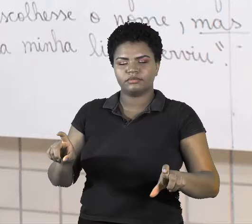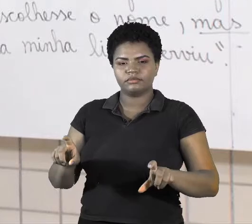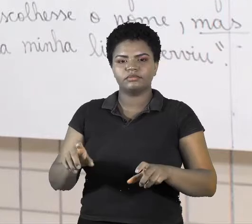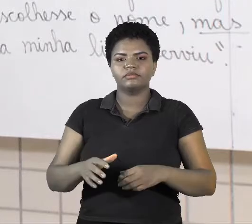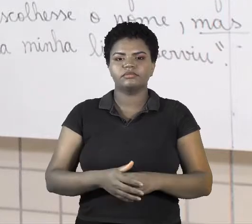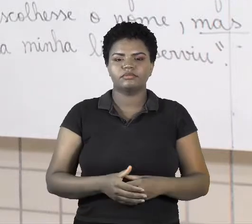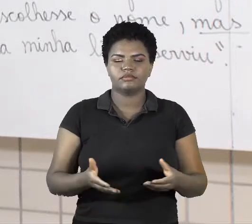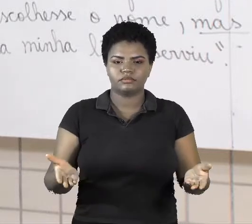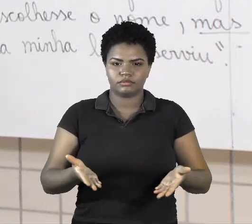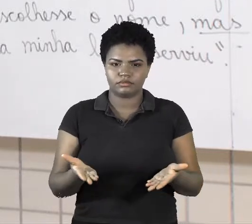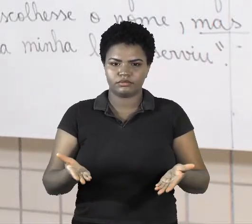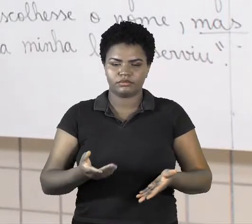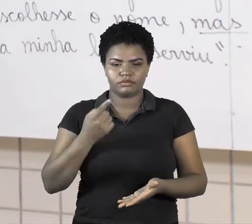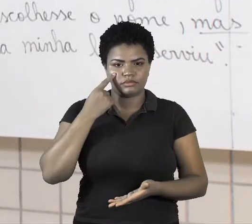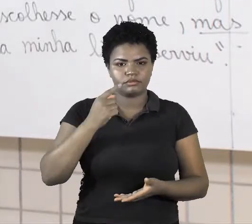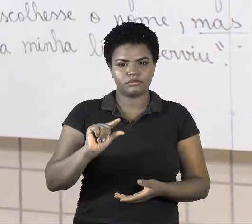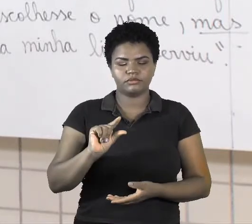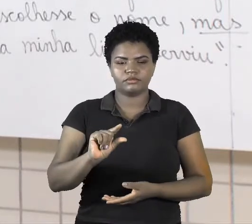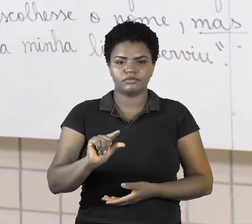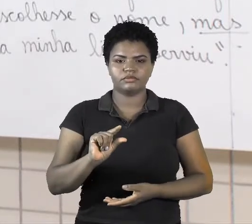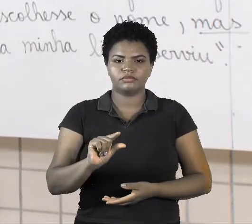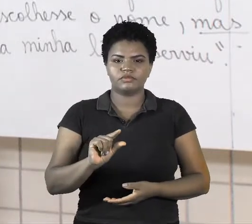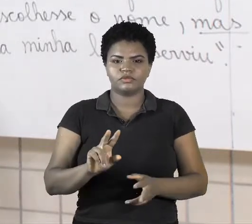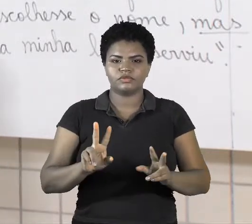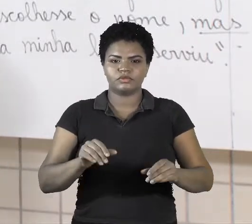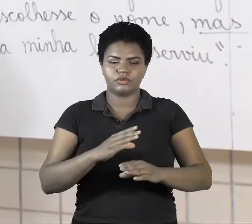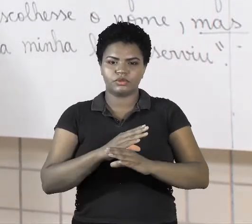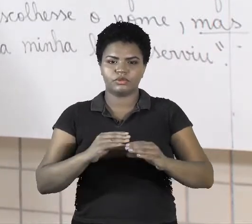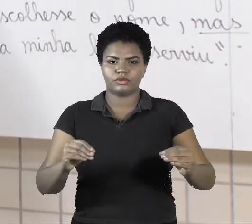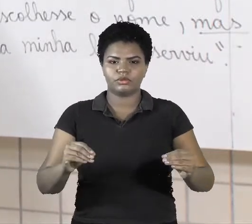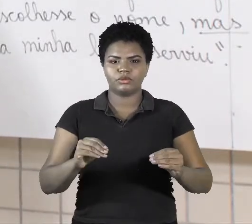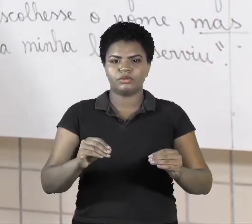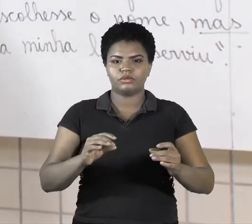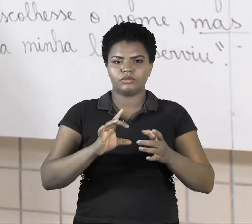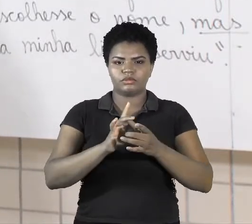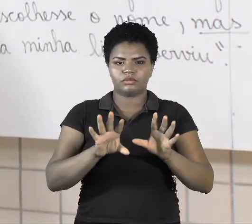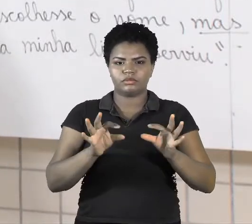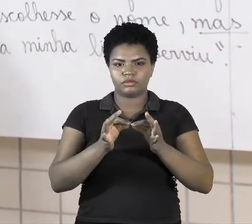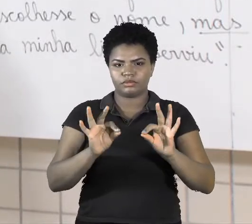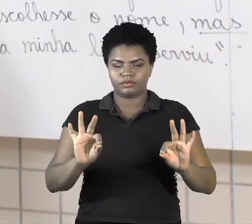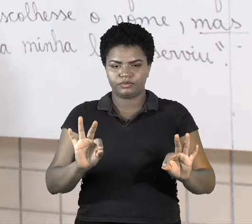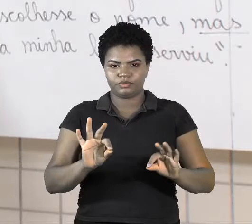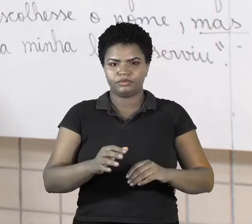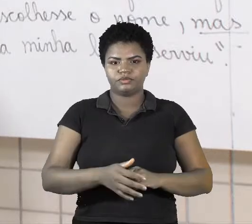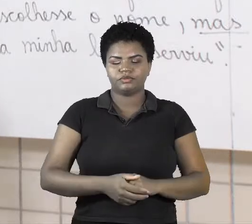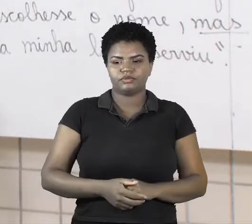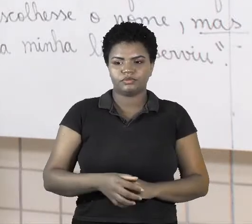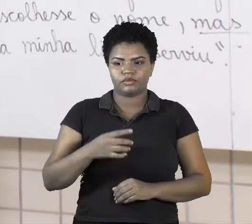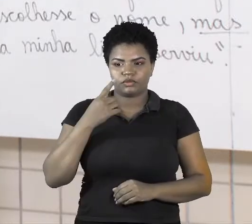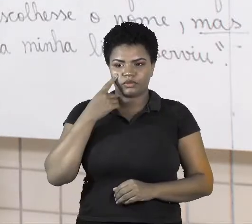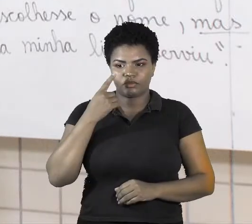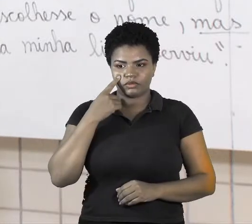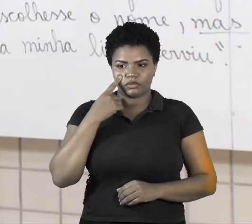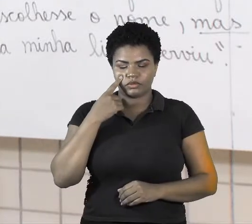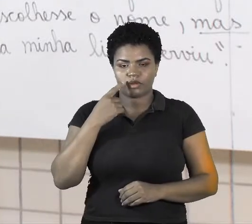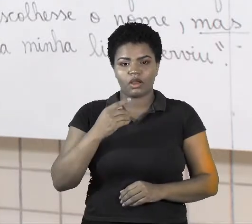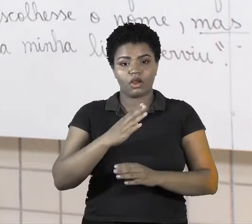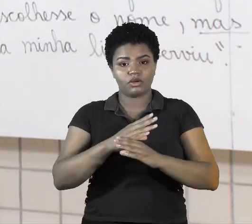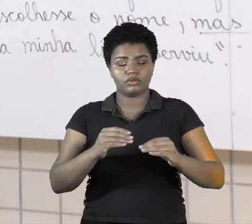Agora, nós vamos ver um pouquinho sobre as conjunções subordinativas. Olha só aí o que diz, que as